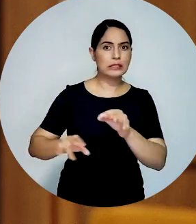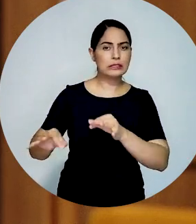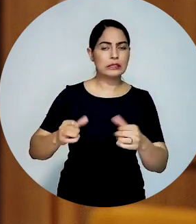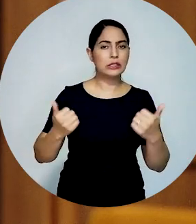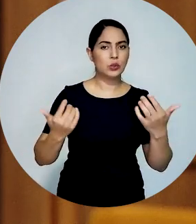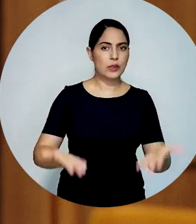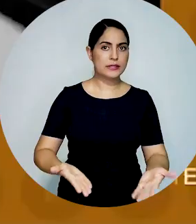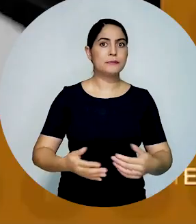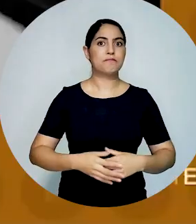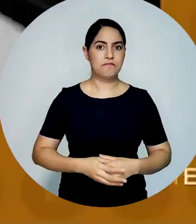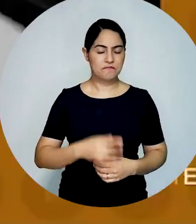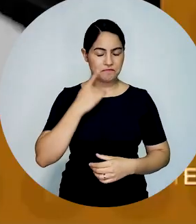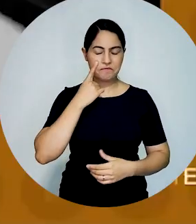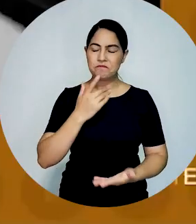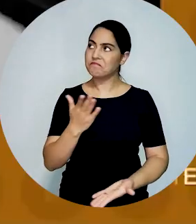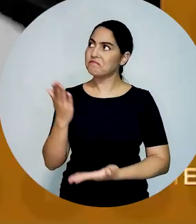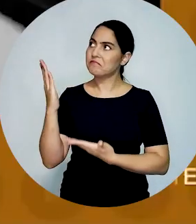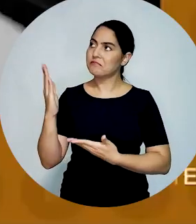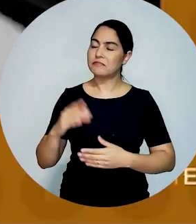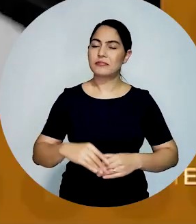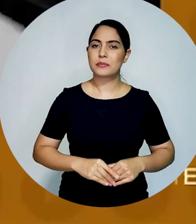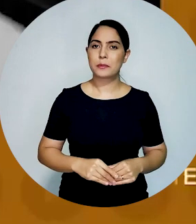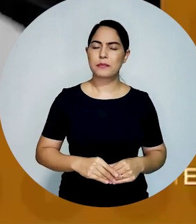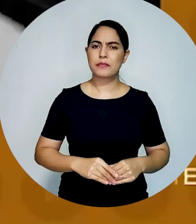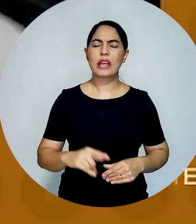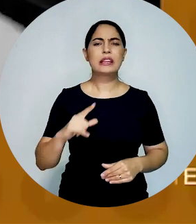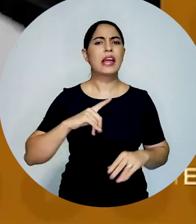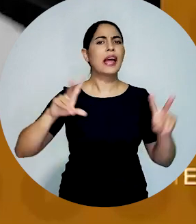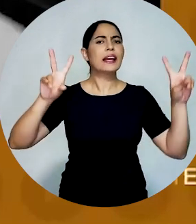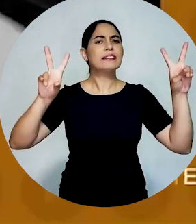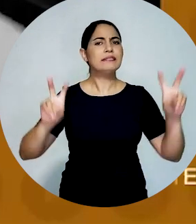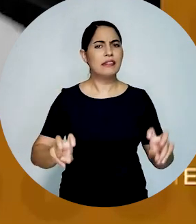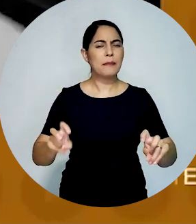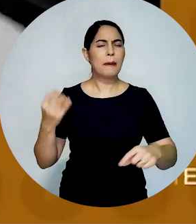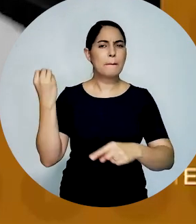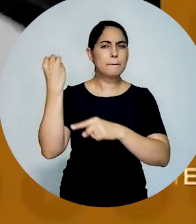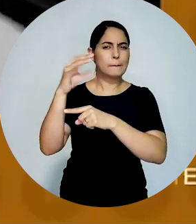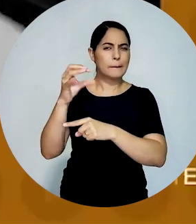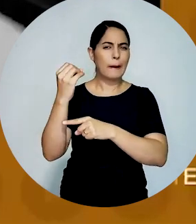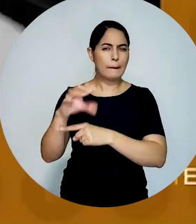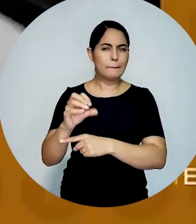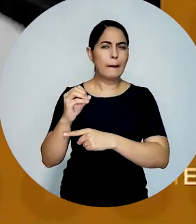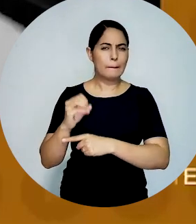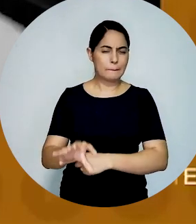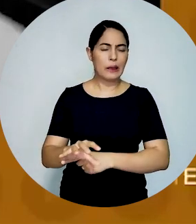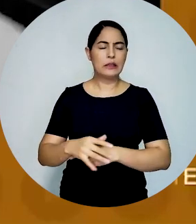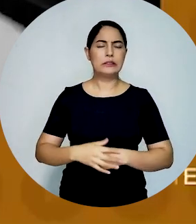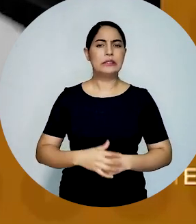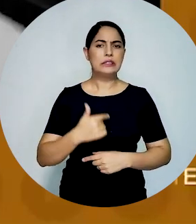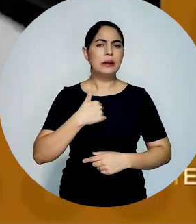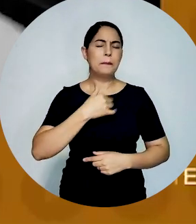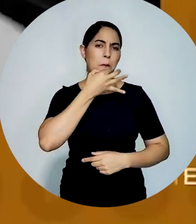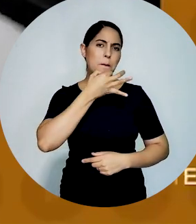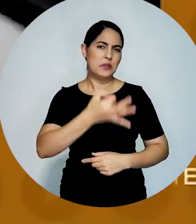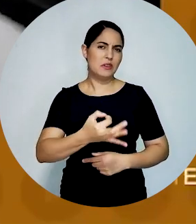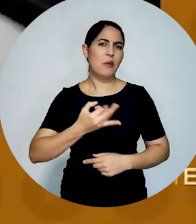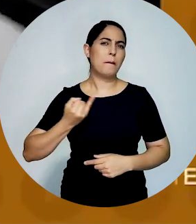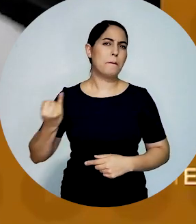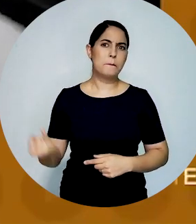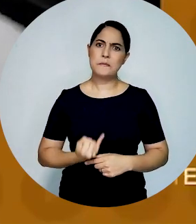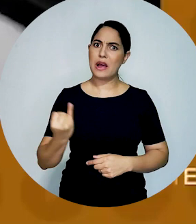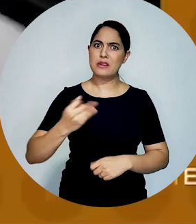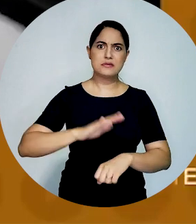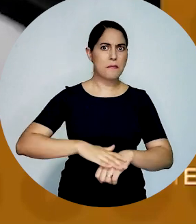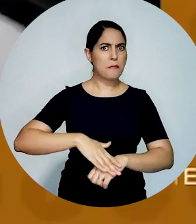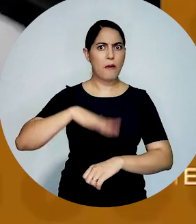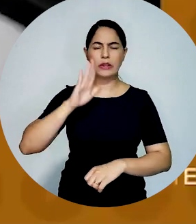sucessório. Acompanhe. Entrando no nosso tema, eu tenho um slide que uso nos meus cursos, Luciana, que eu diria que talvez é o slide mais